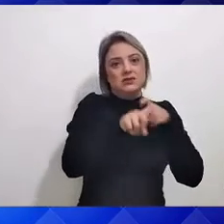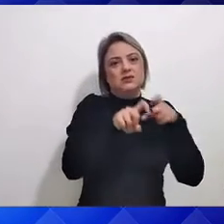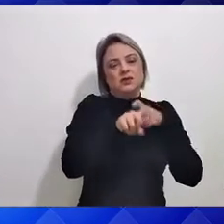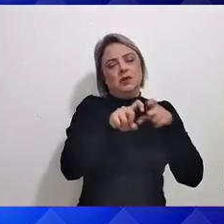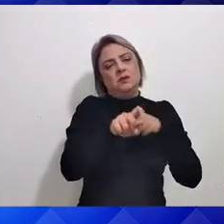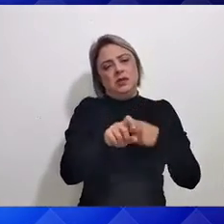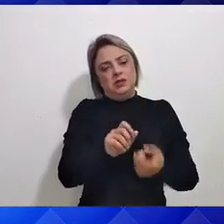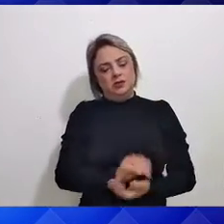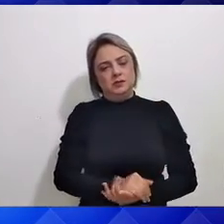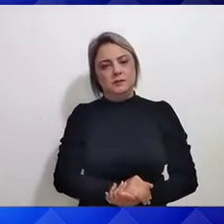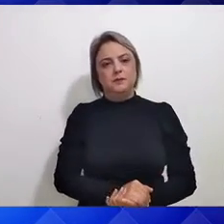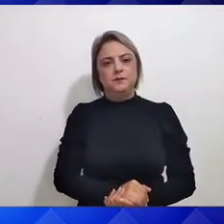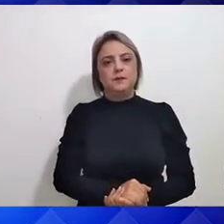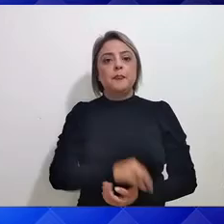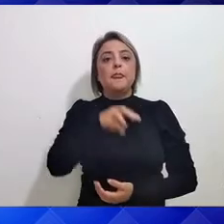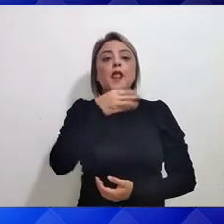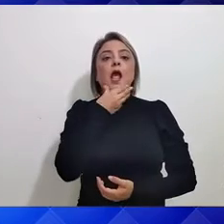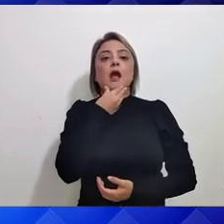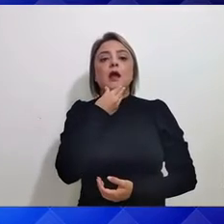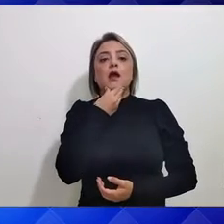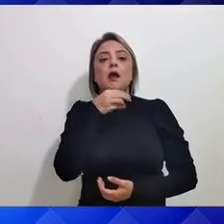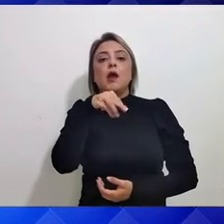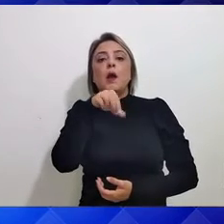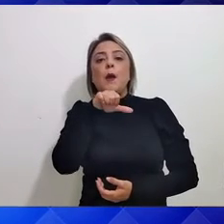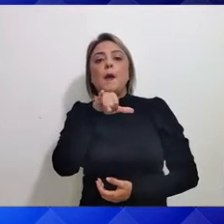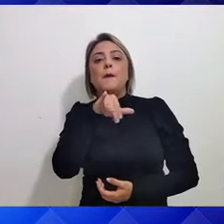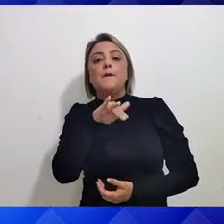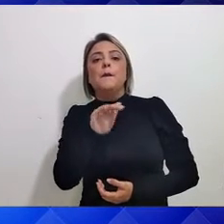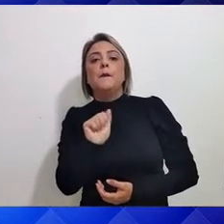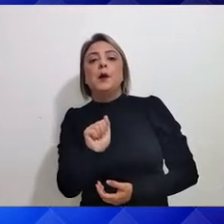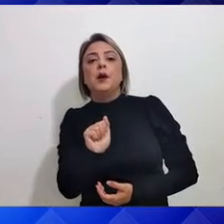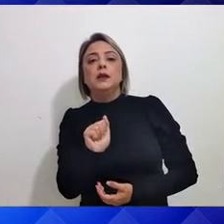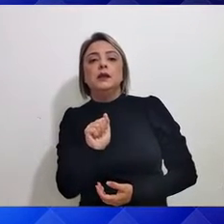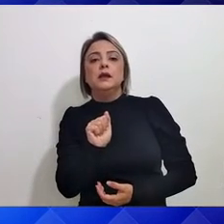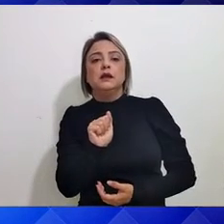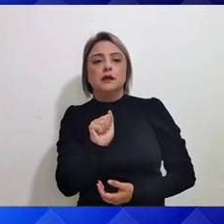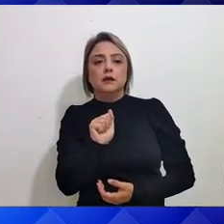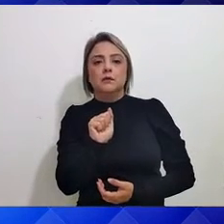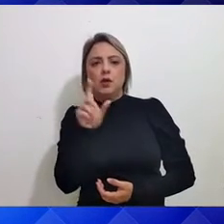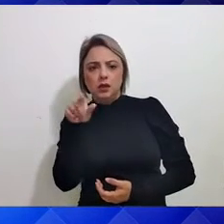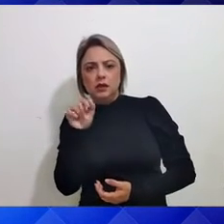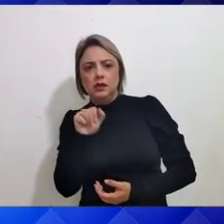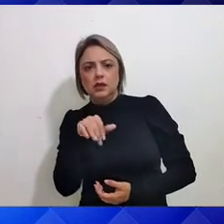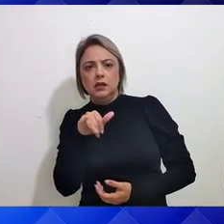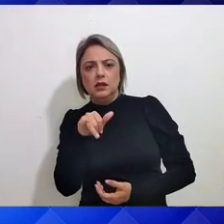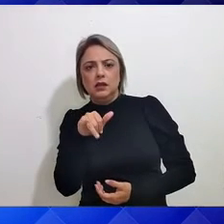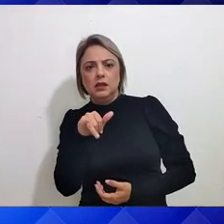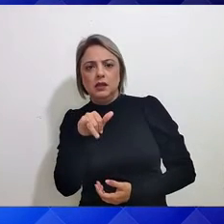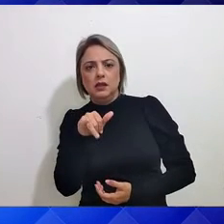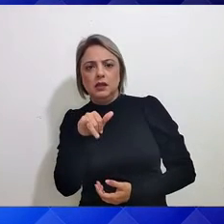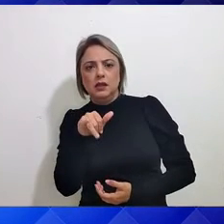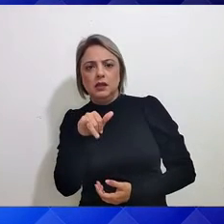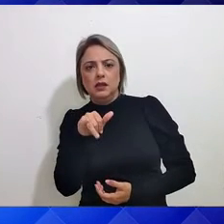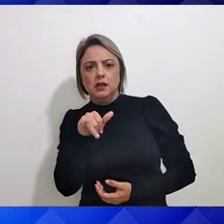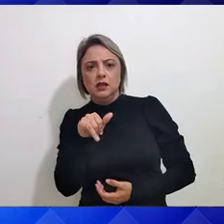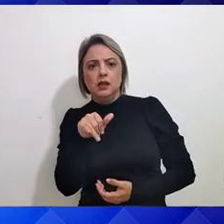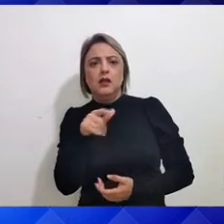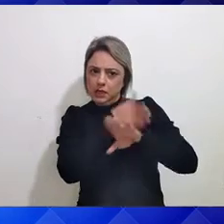Mônica, você me permite? Mônica, você me permite uma entradinha aí?